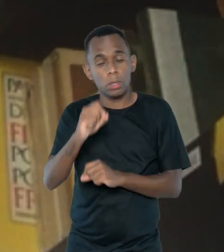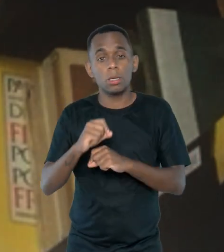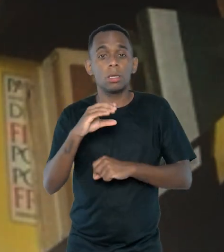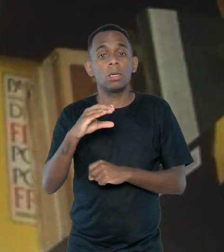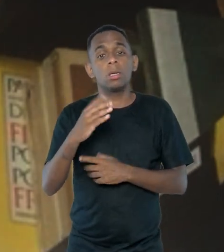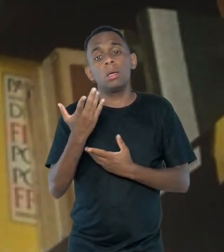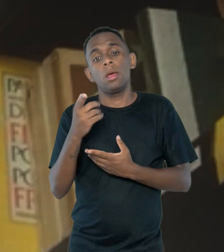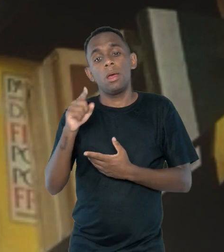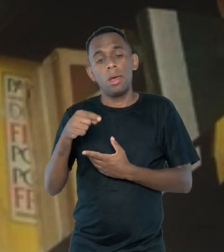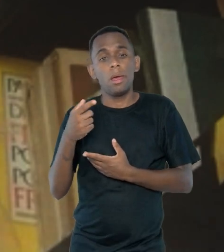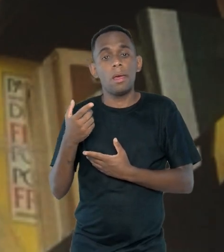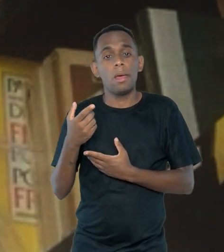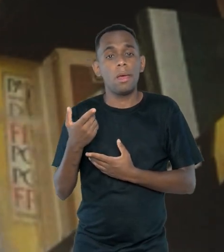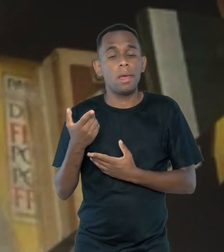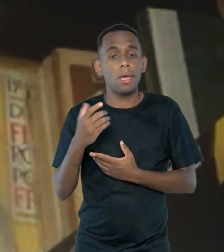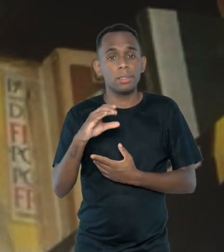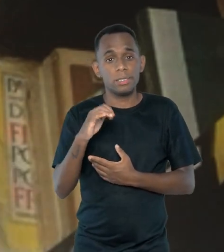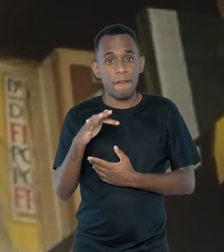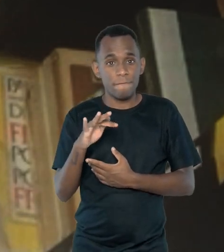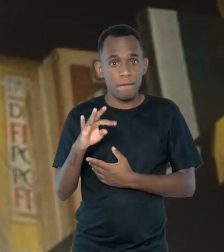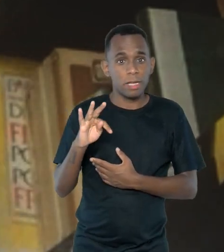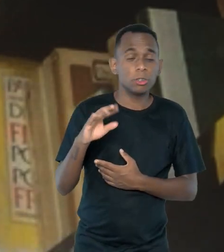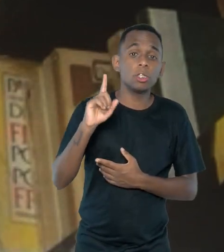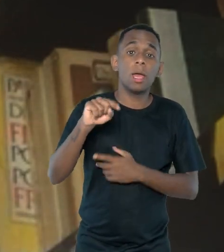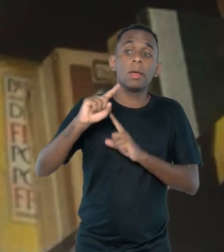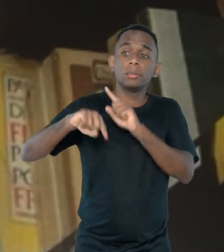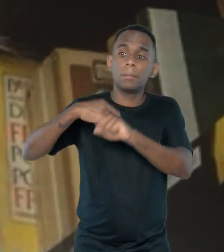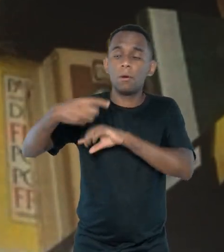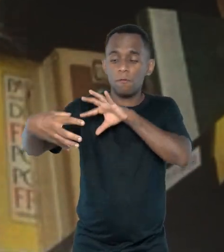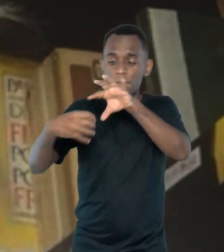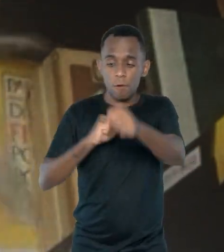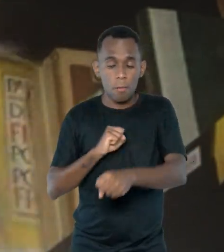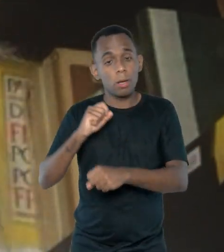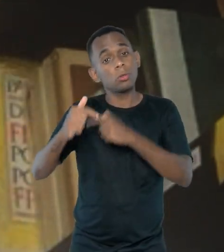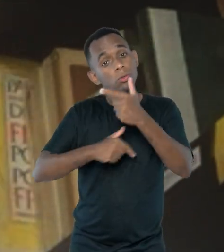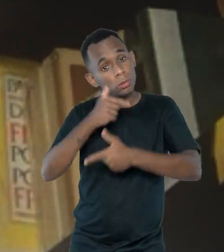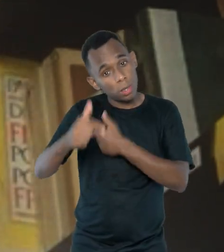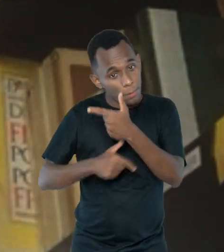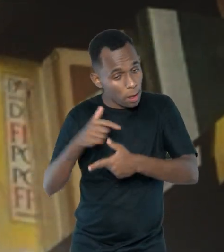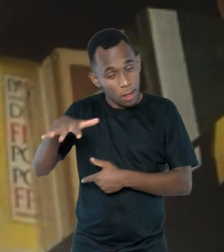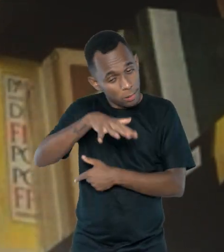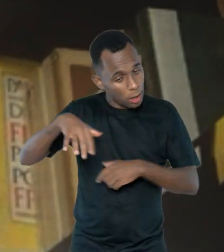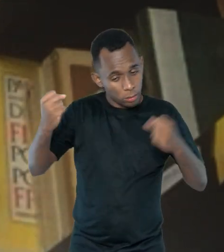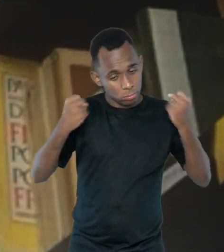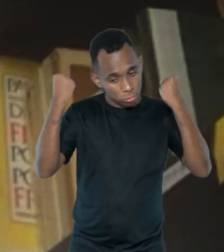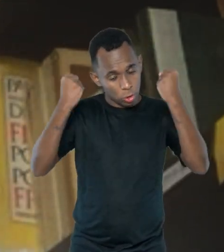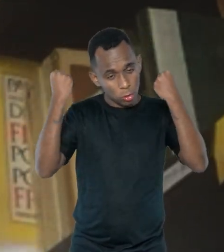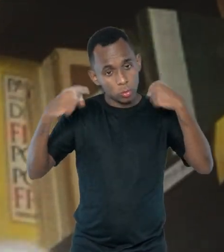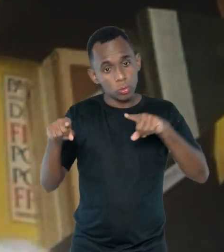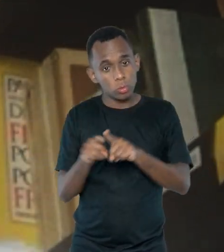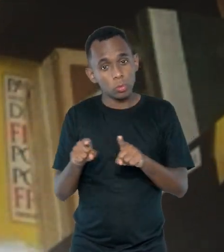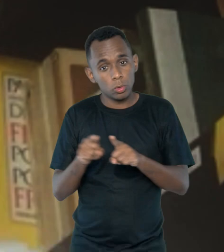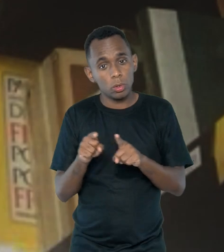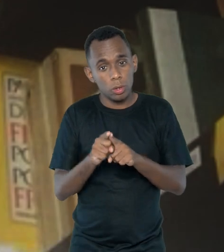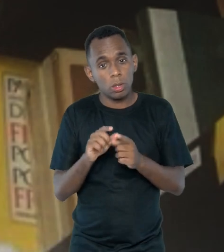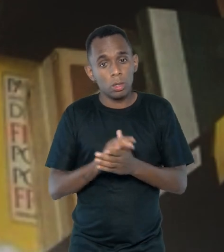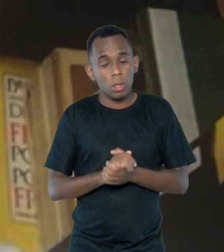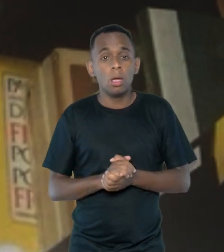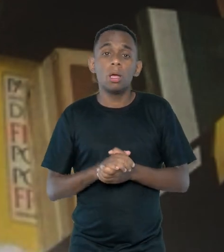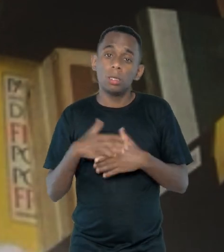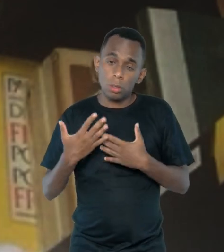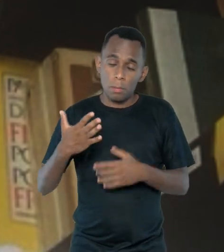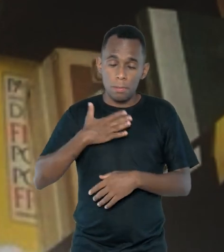Cefet, ou então para o SESI, para se formar, para trabalhar na indústria. Então, os meus primeiros alunos são